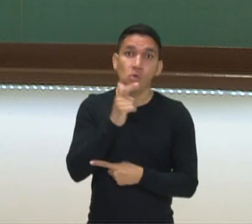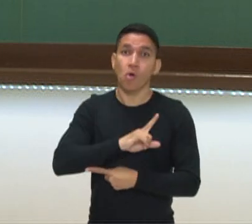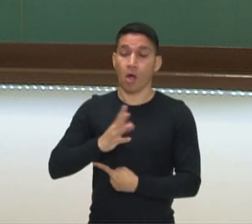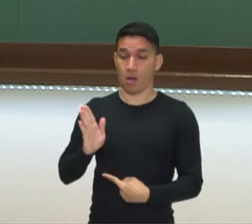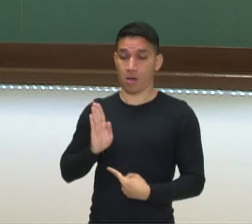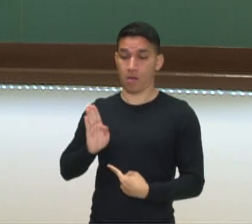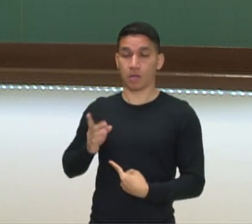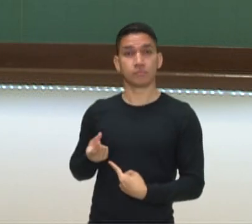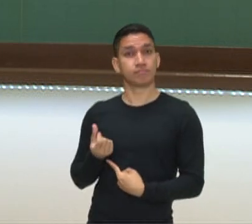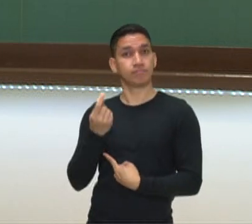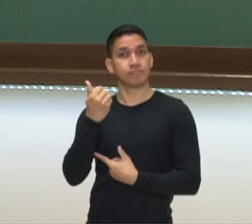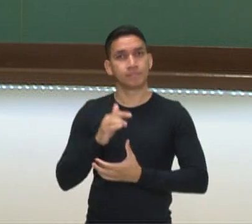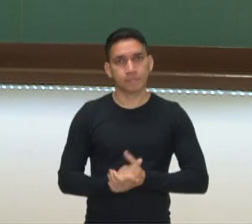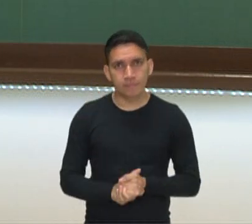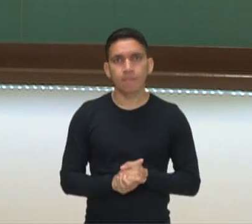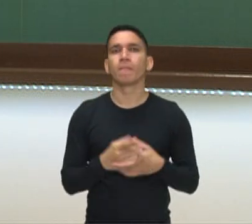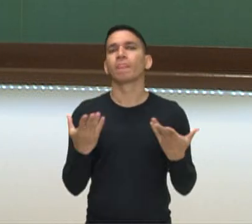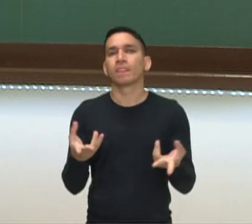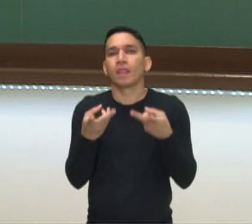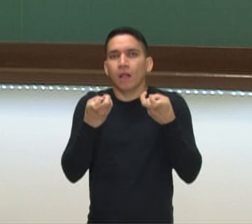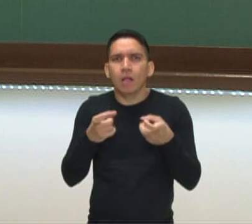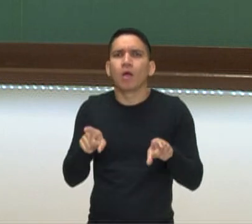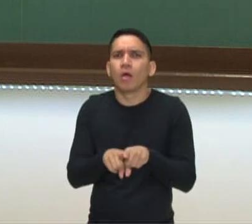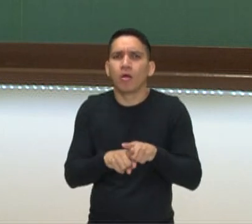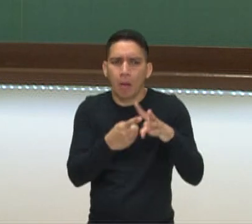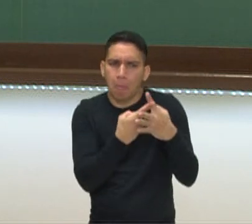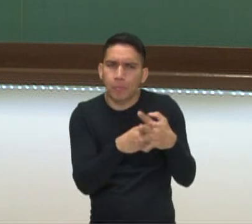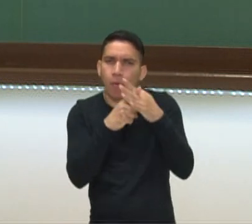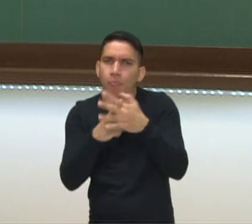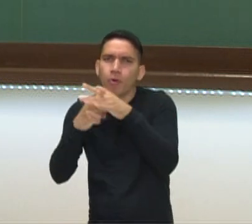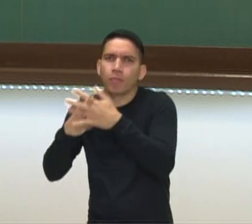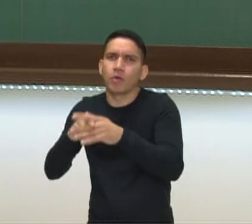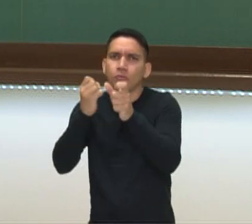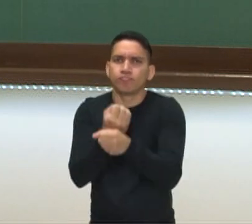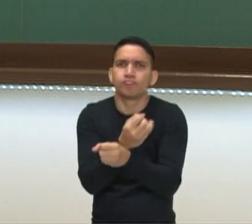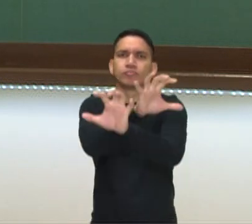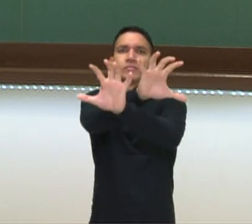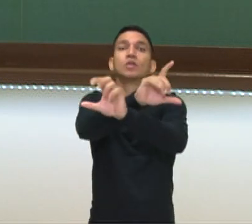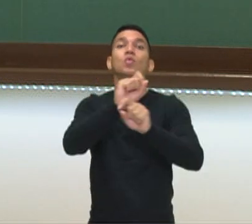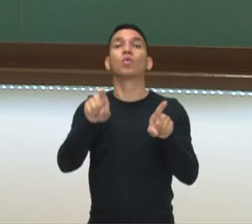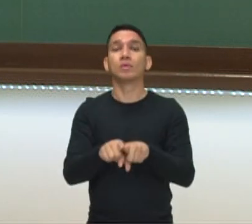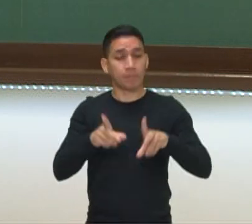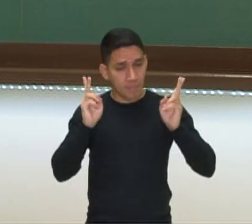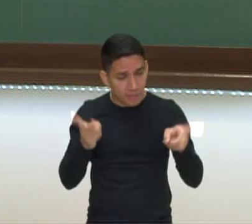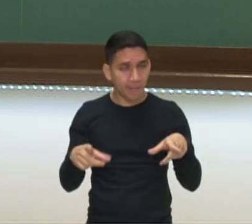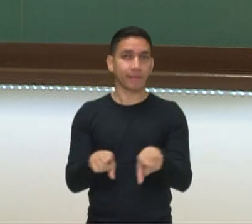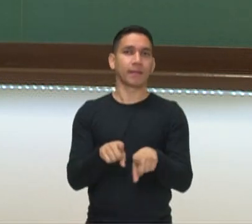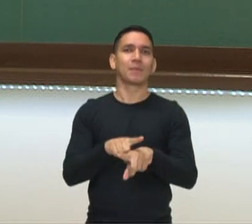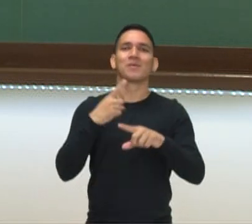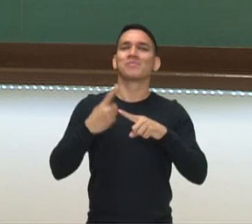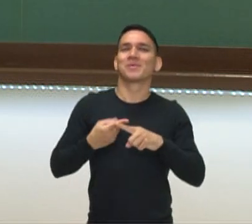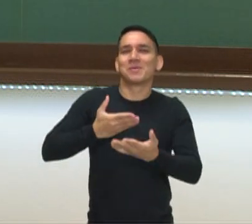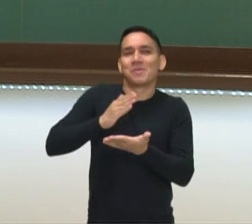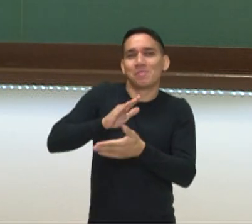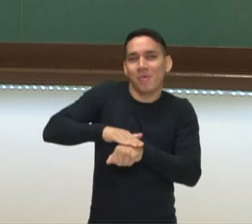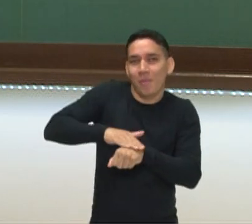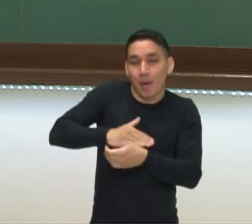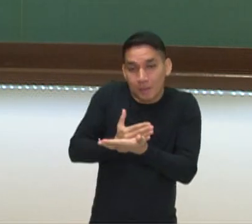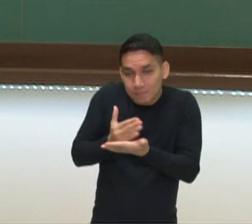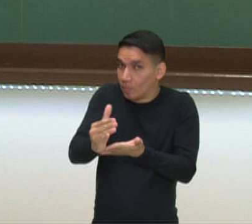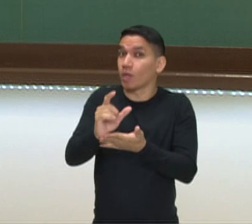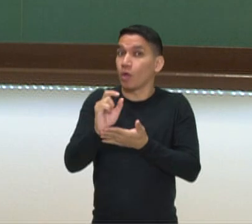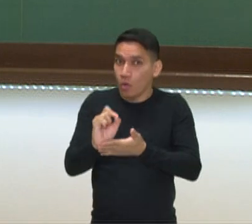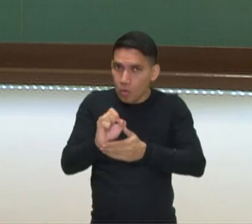burguesia. Aqui o aperfeiçoamento da imprensa da mesma forma, porque a partir do momento que a